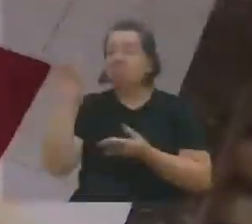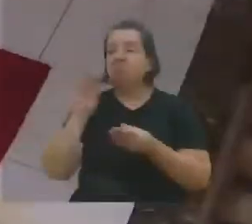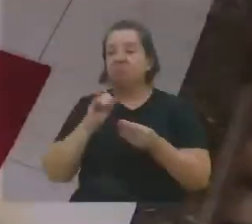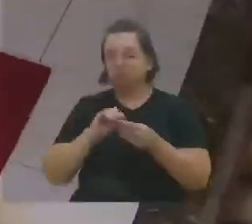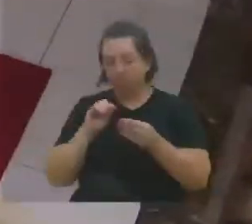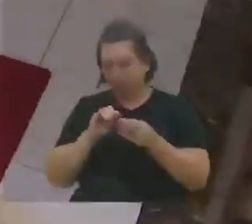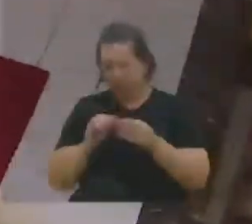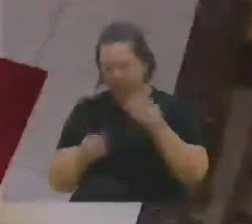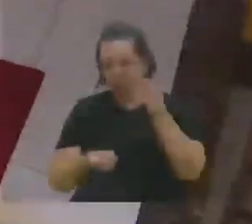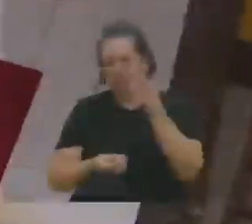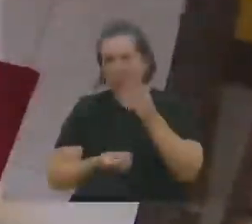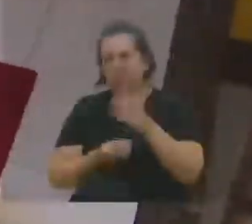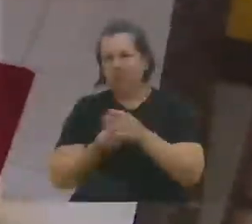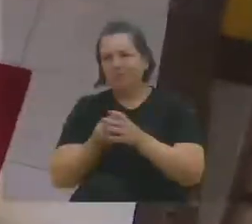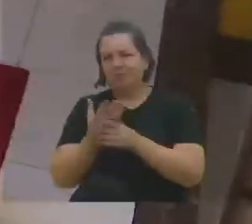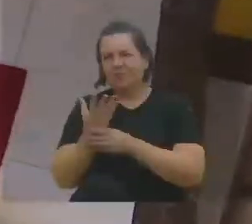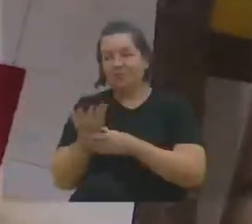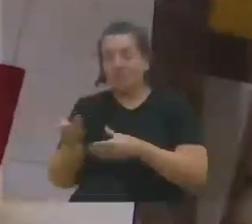gratidão ao